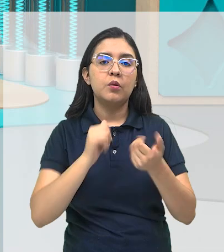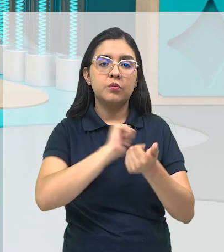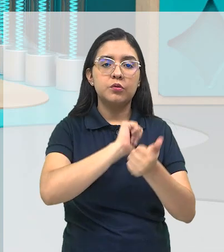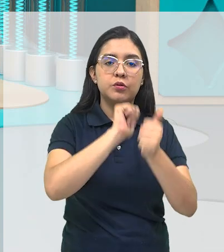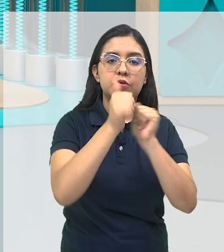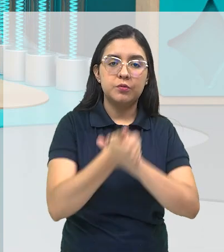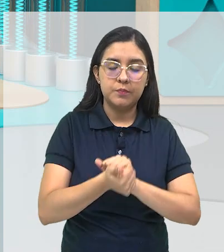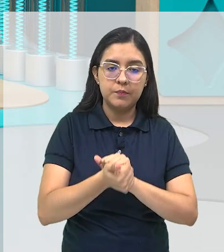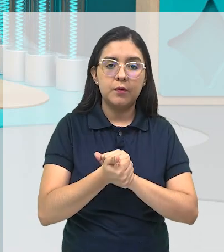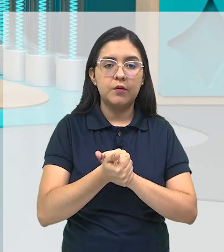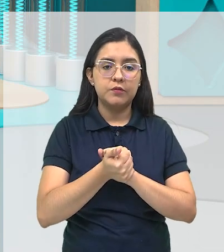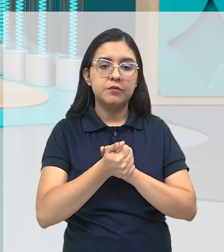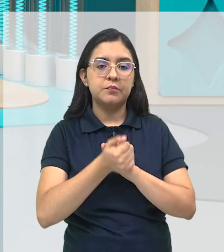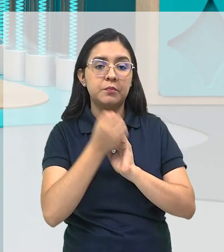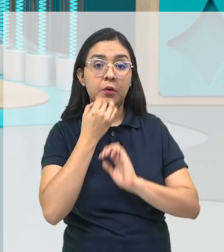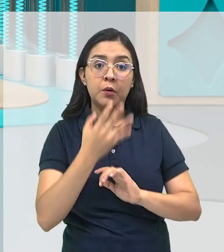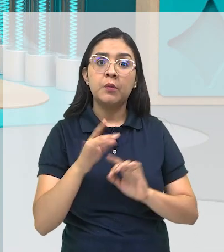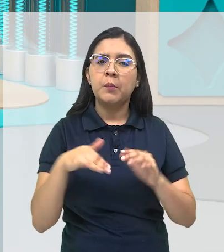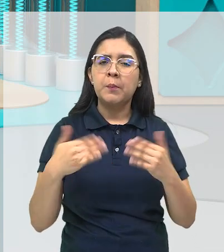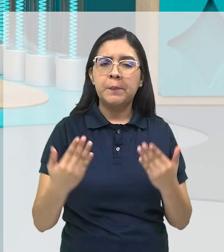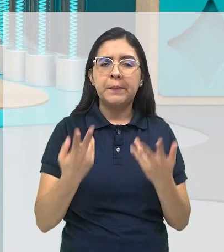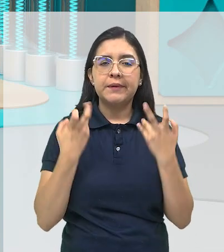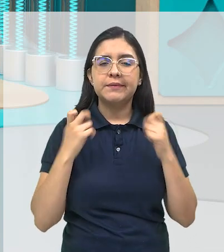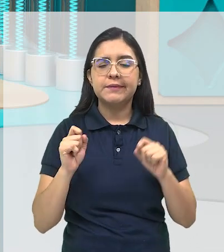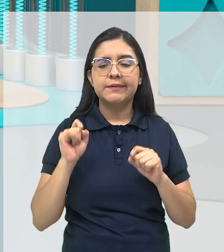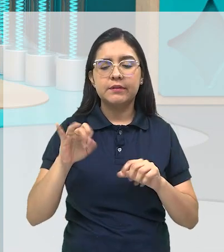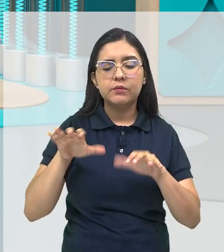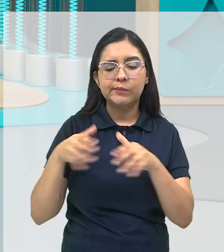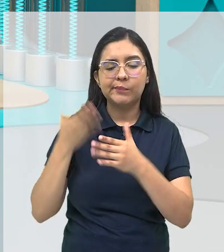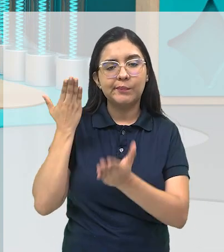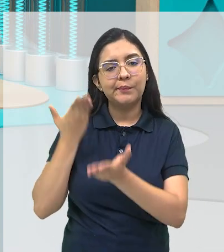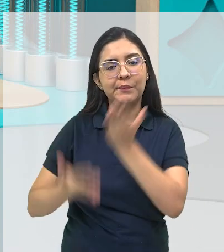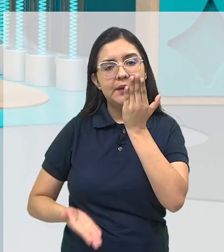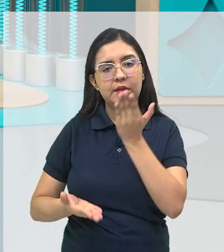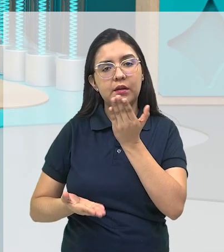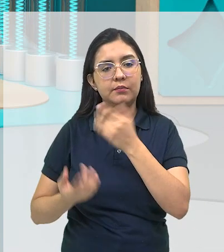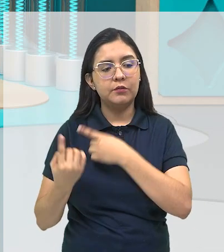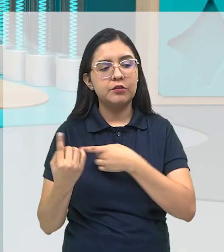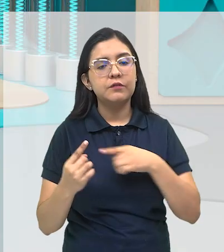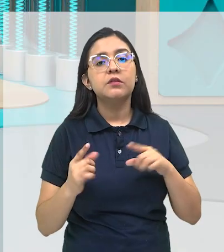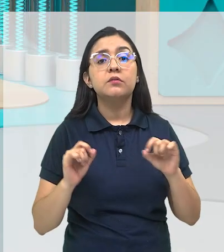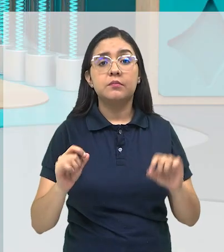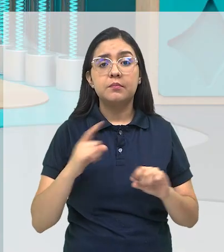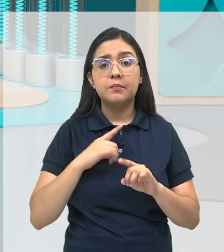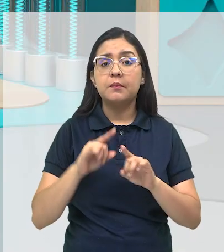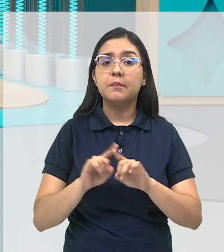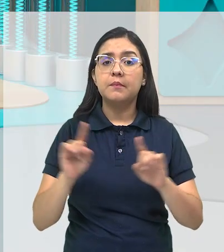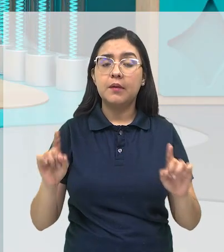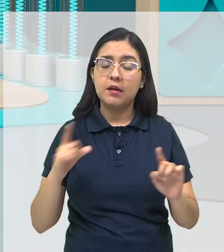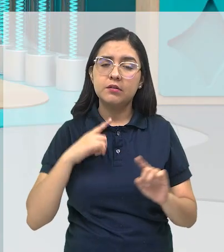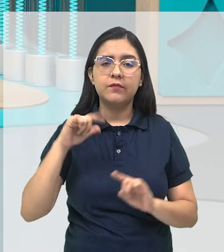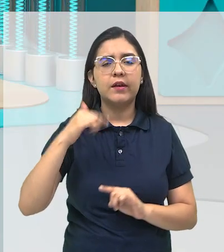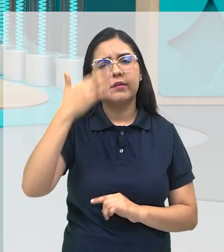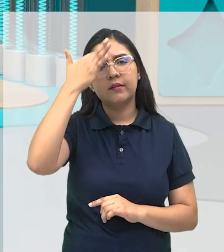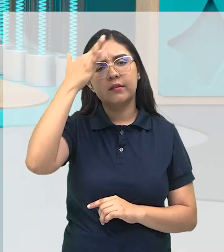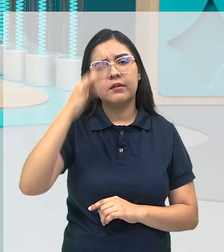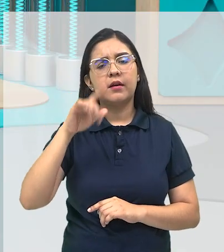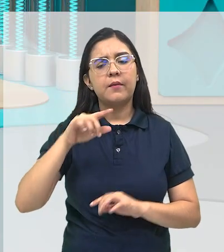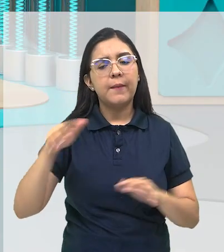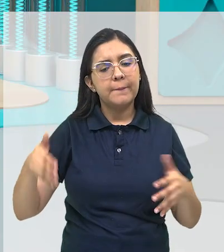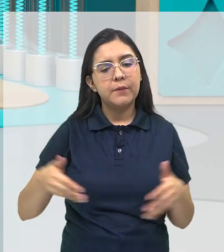pé da letra, onde a gente percebe que ainda que eles percam a partida para o adversário, a derrota ela vai ser absorvida como um fator